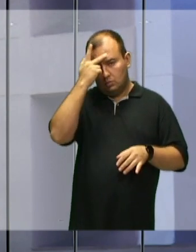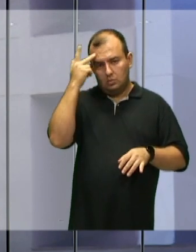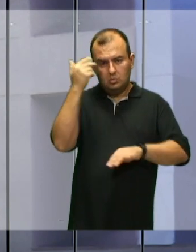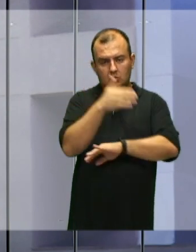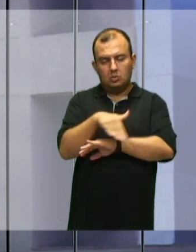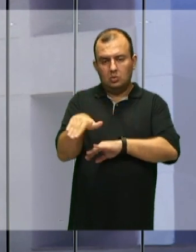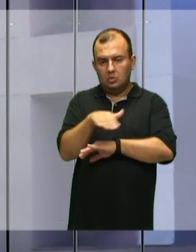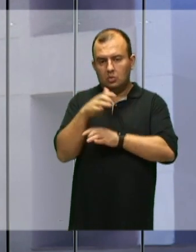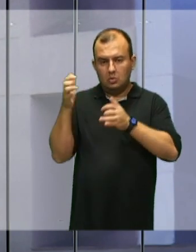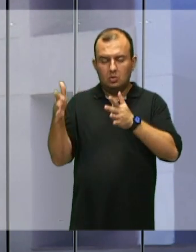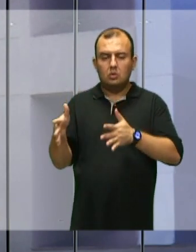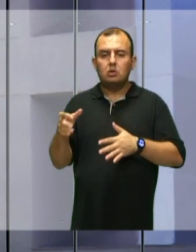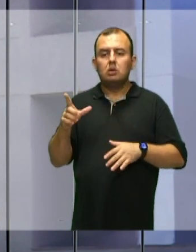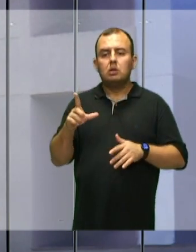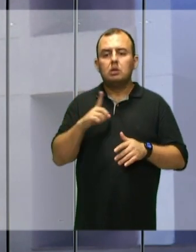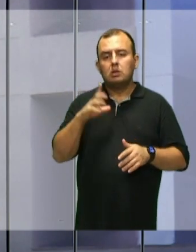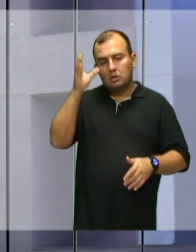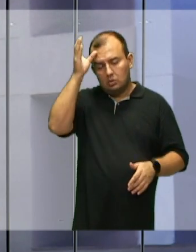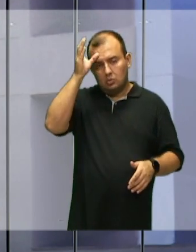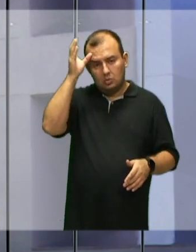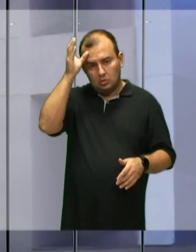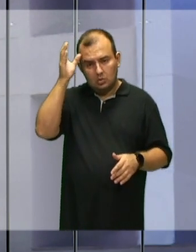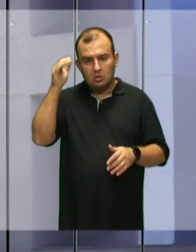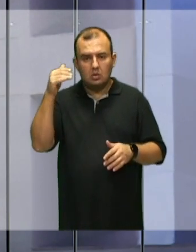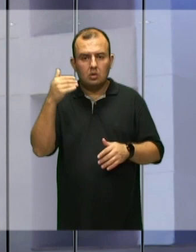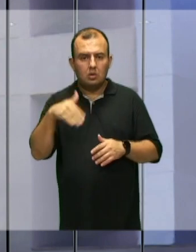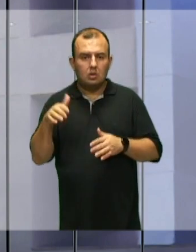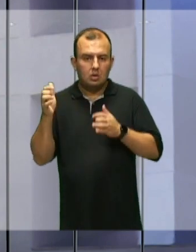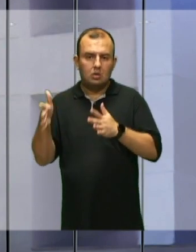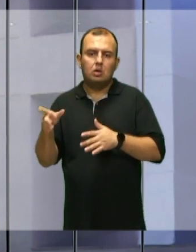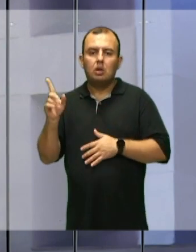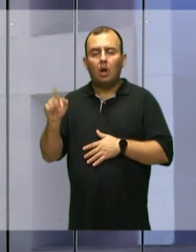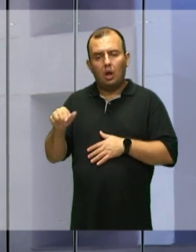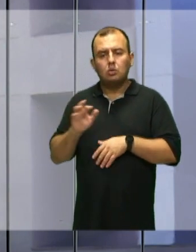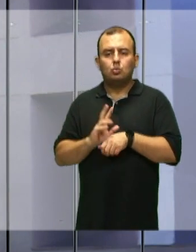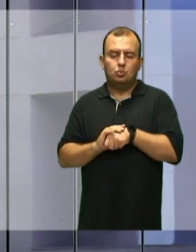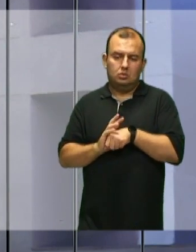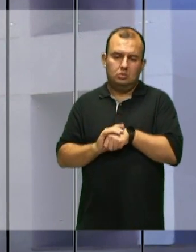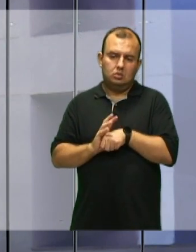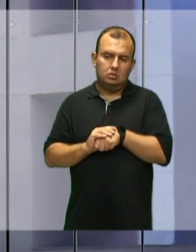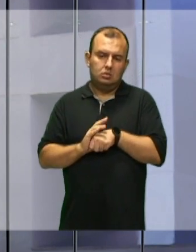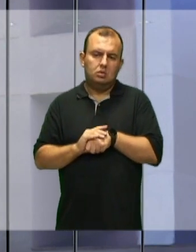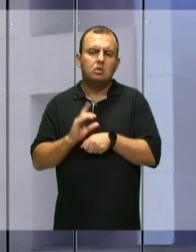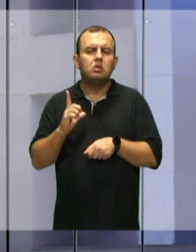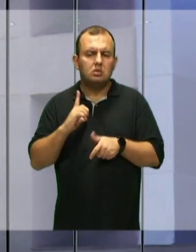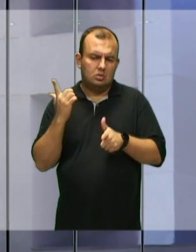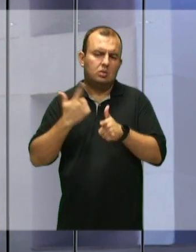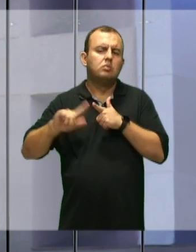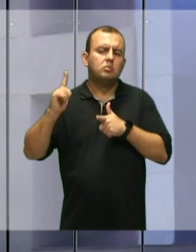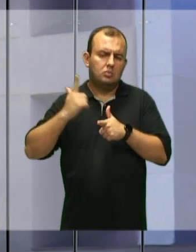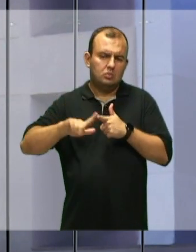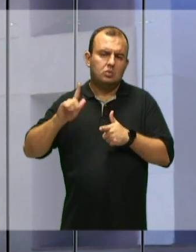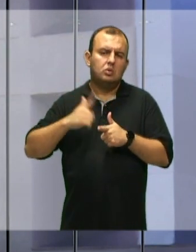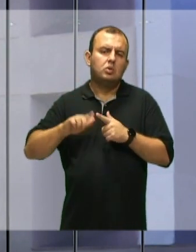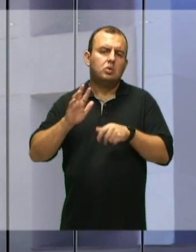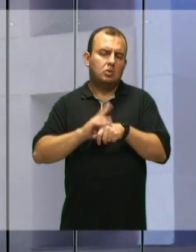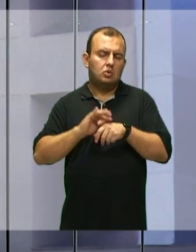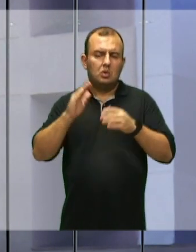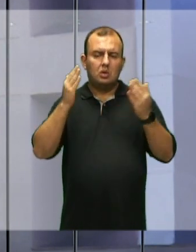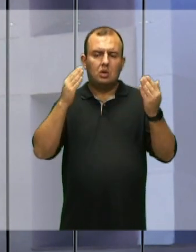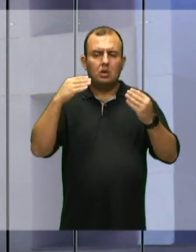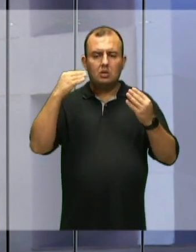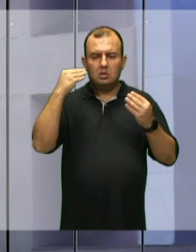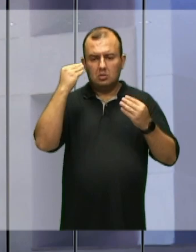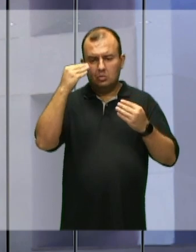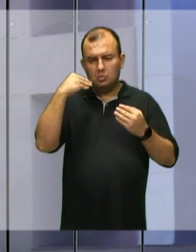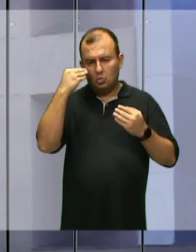Primeiro a gente tem que ter a consciência que ele está na rua e ele é uma pessoa doente né Ele é uma pessoa que tem algum problema e de doença psicológica